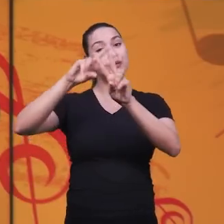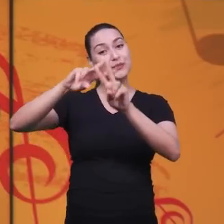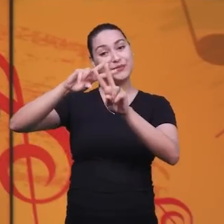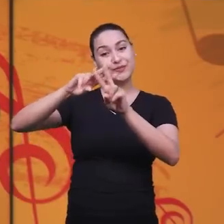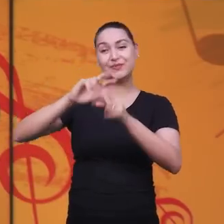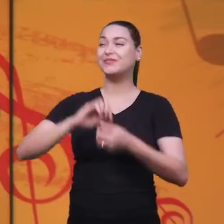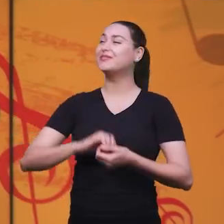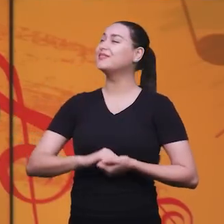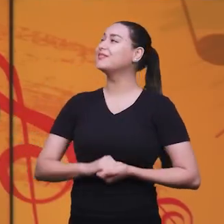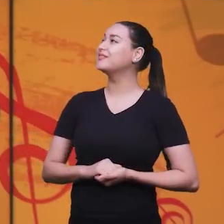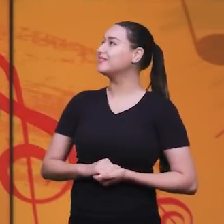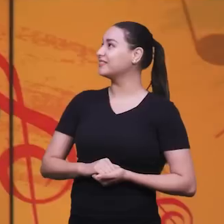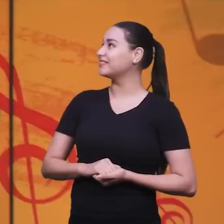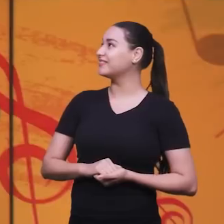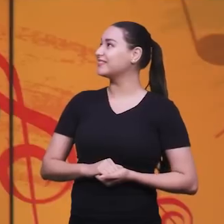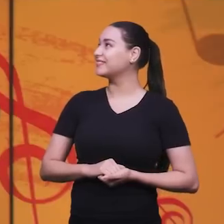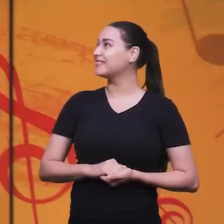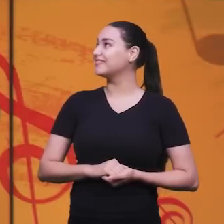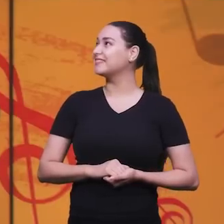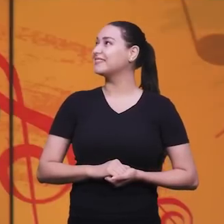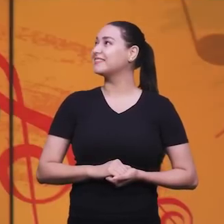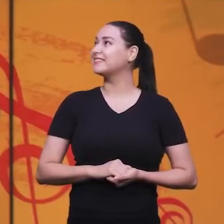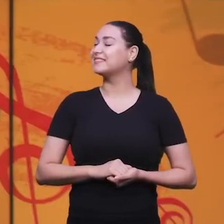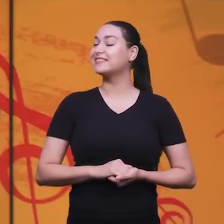Sol sustenido